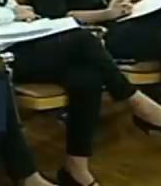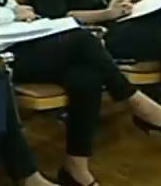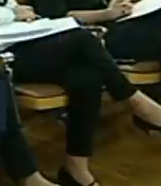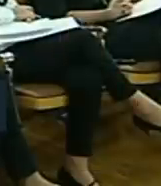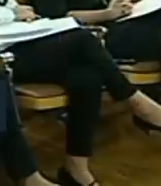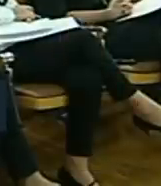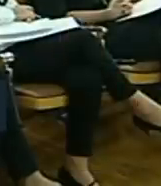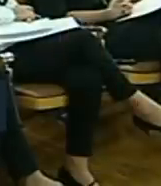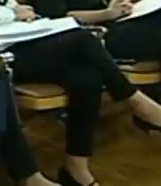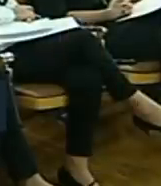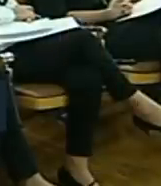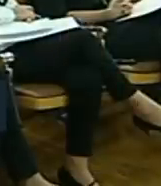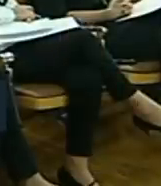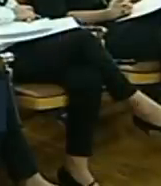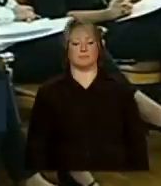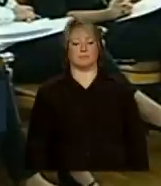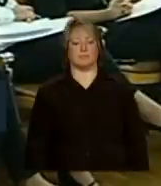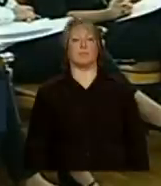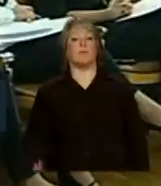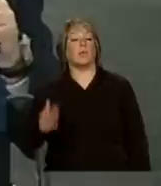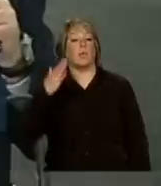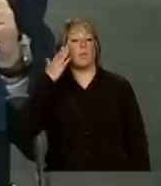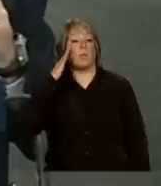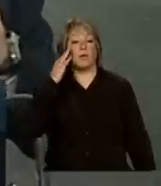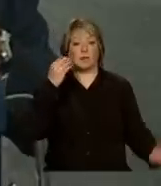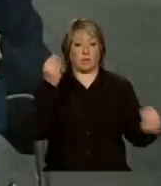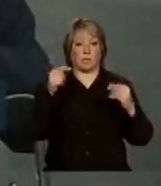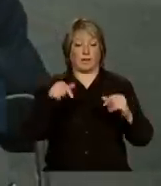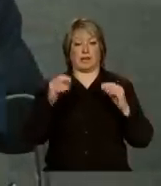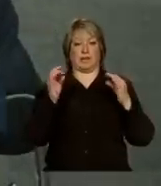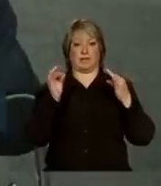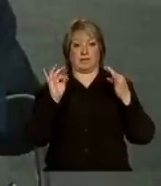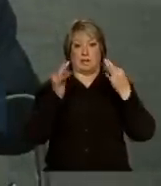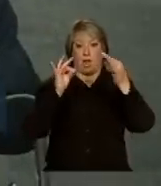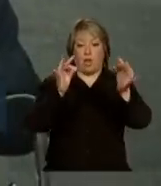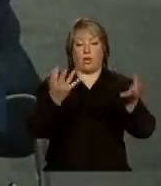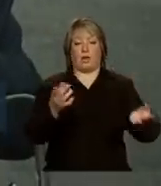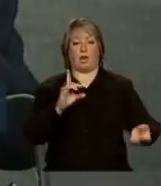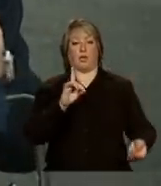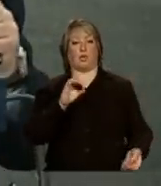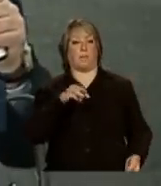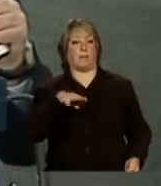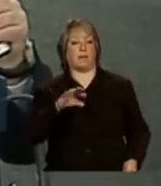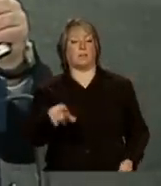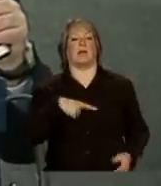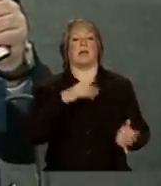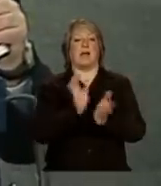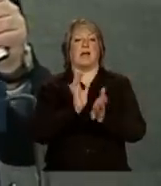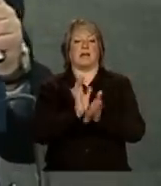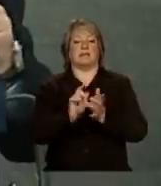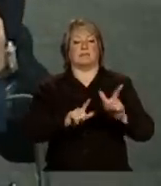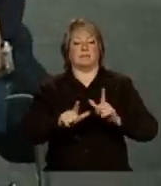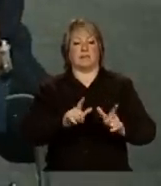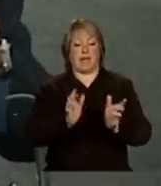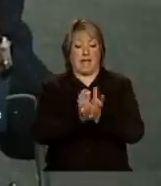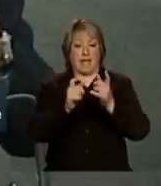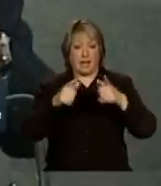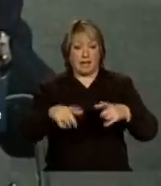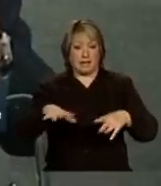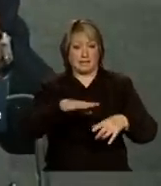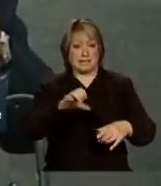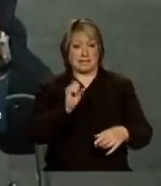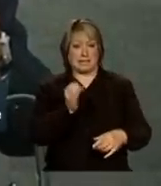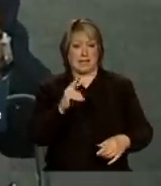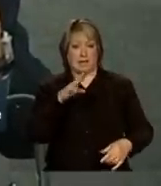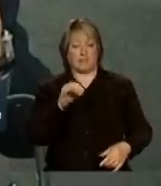então não entender as tecnologias de domínio e entendimento do processo na área de serviço do btd é mais importante